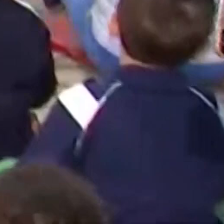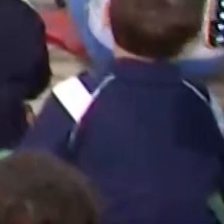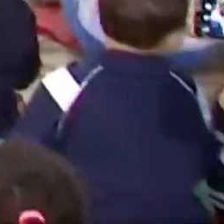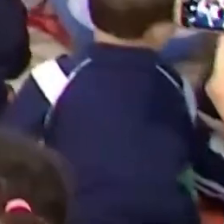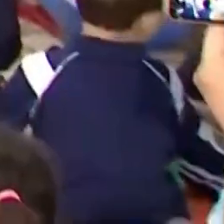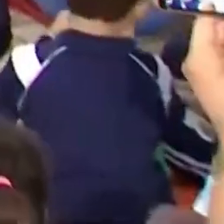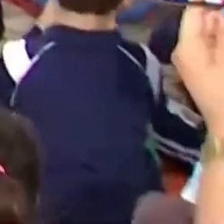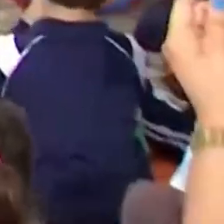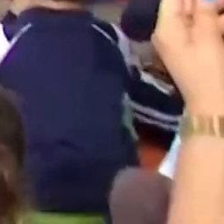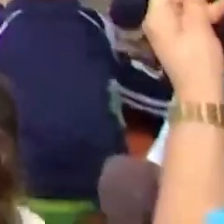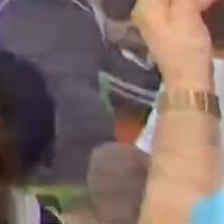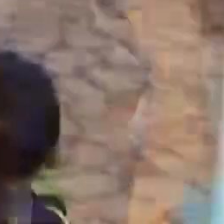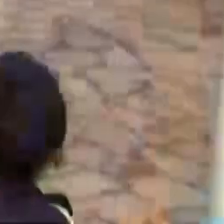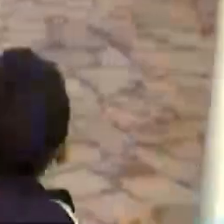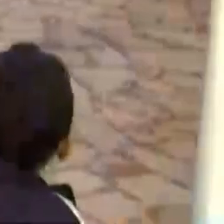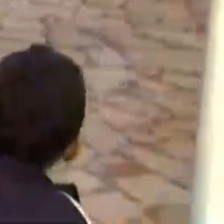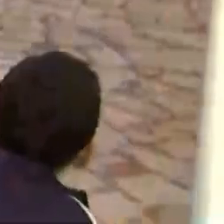estoura!